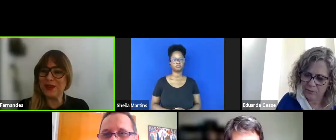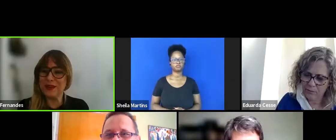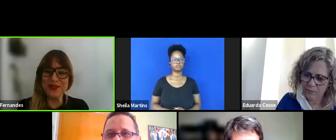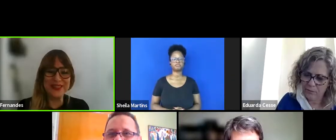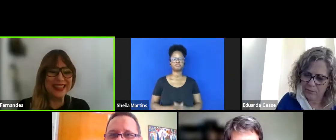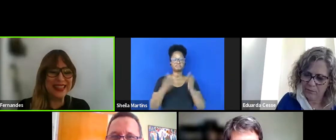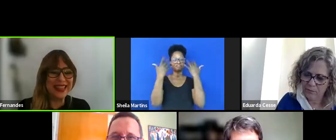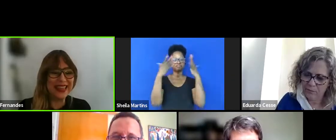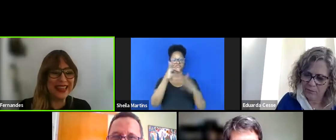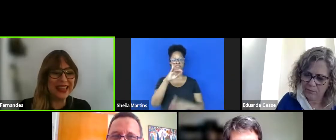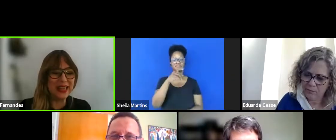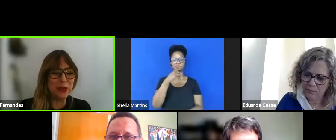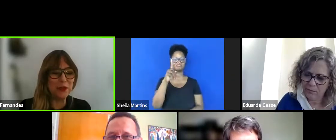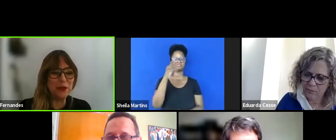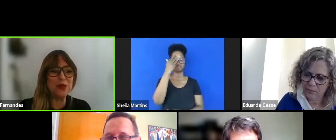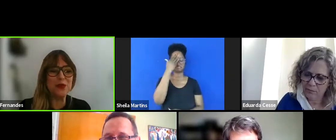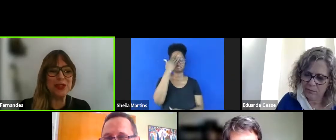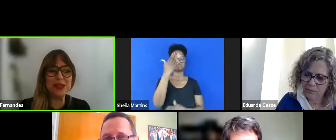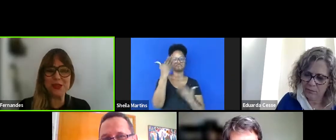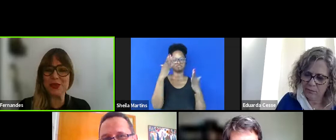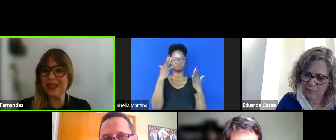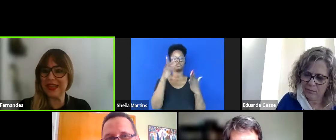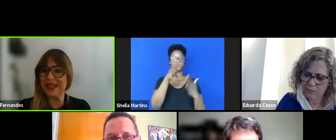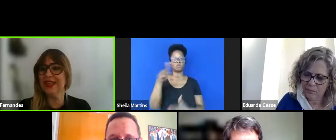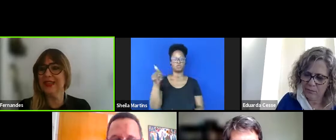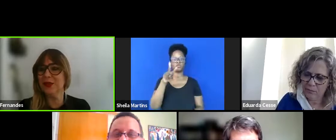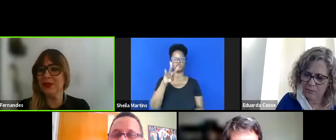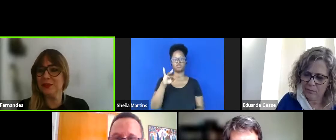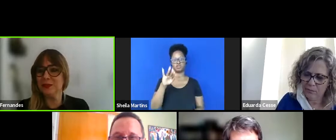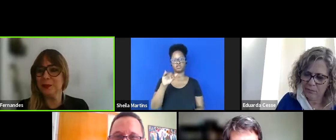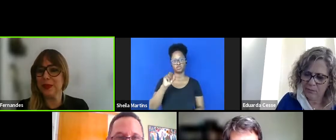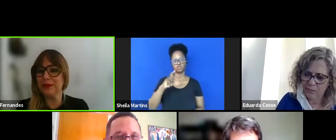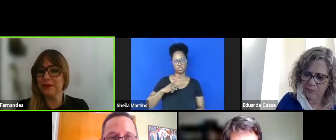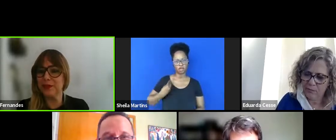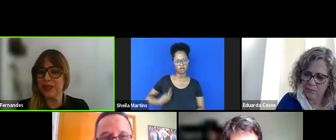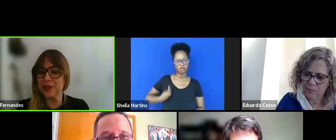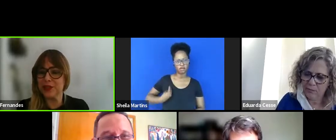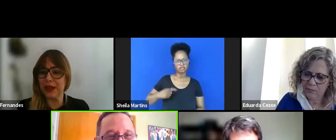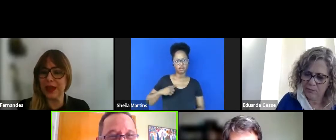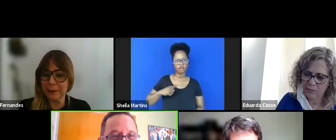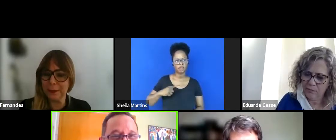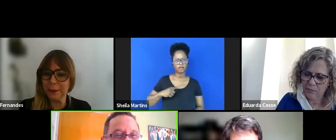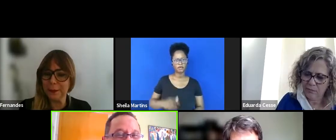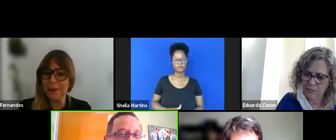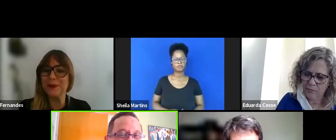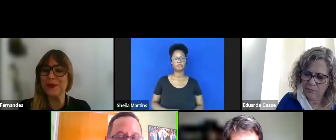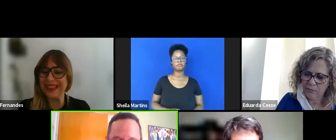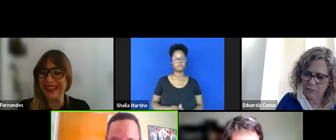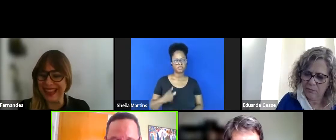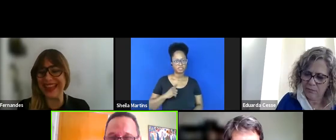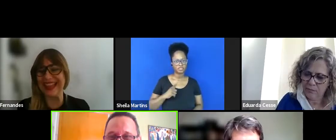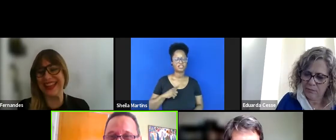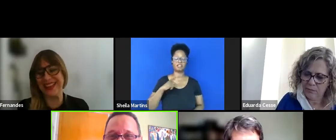Parabéns, João. Professor Vinícius está aqui? Obrigado, Inês, estou sim.